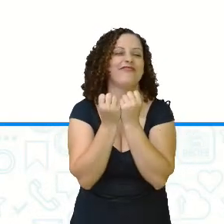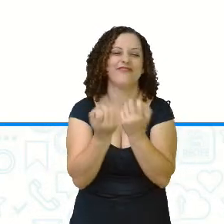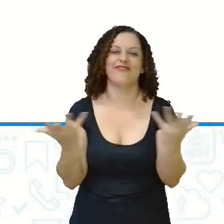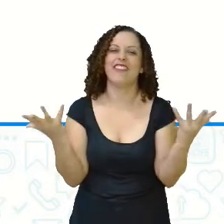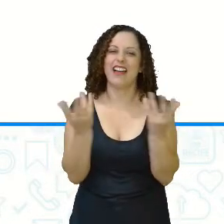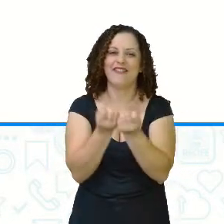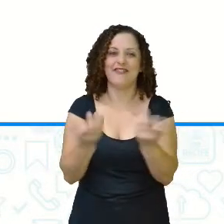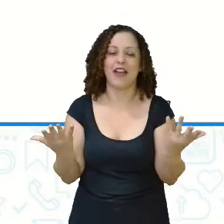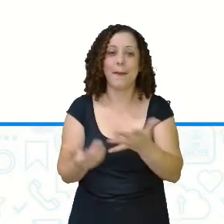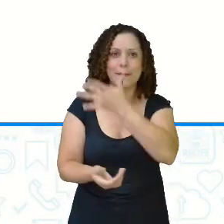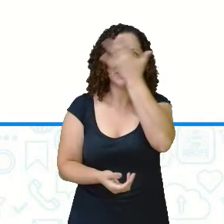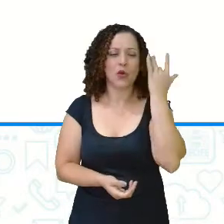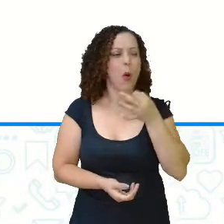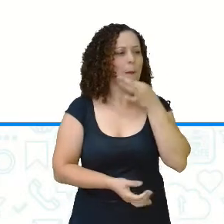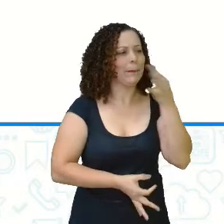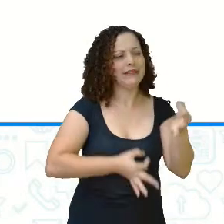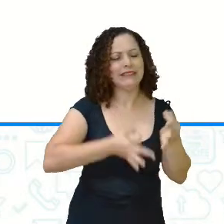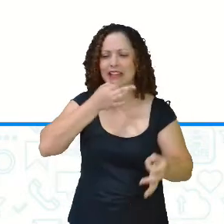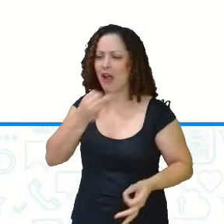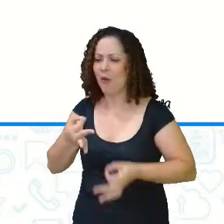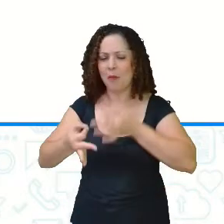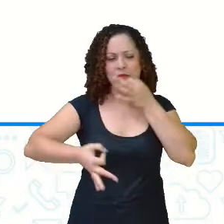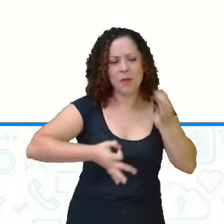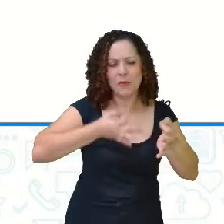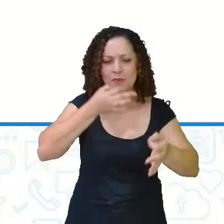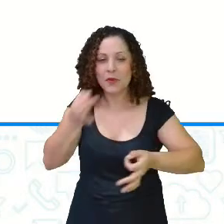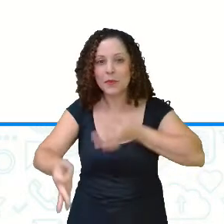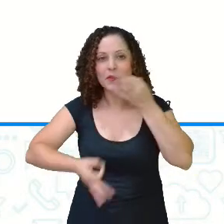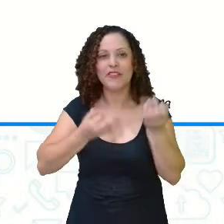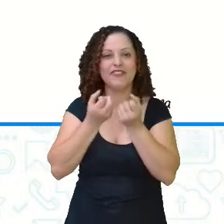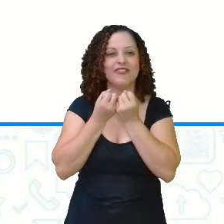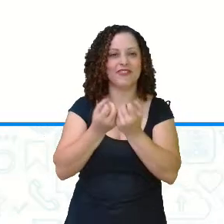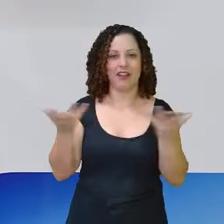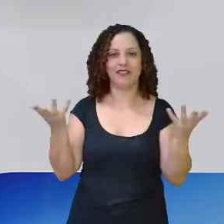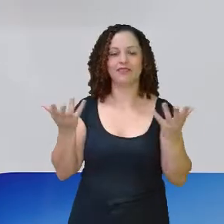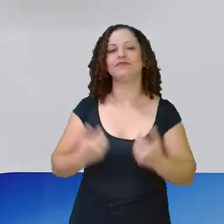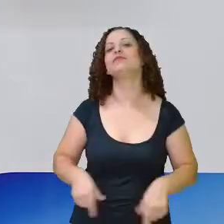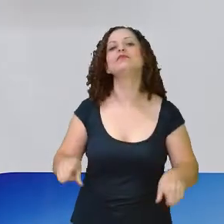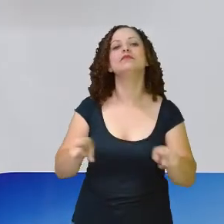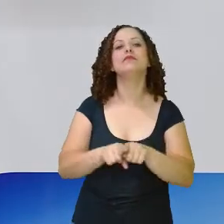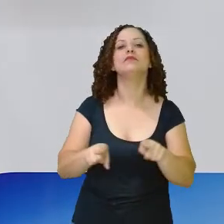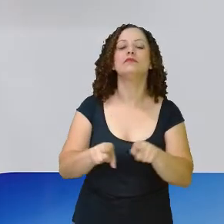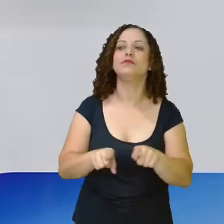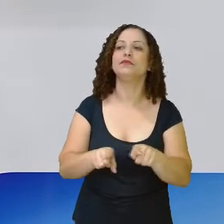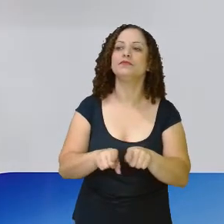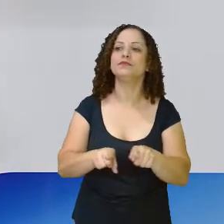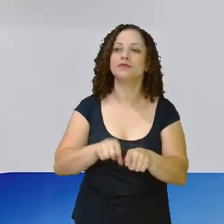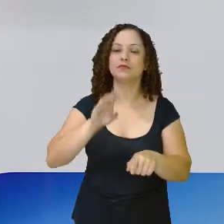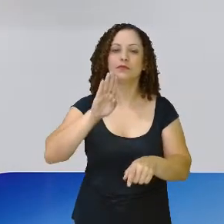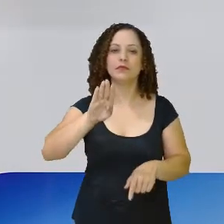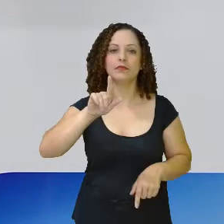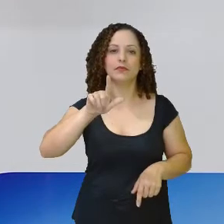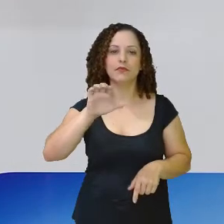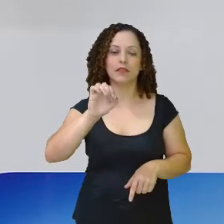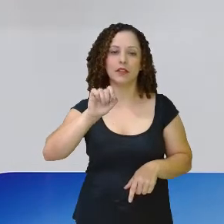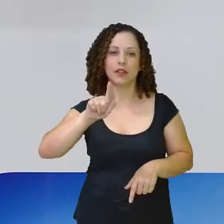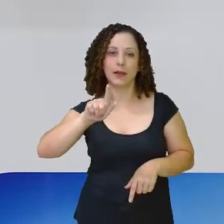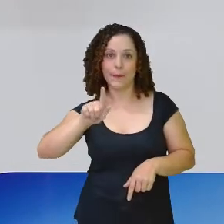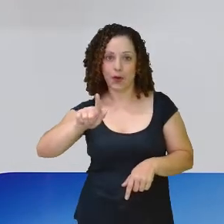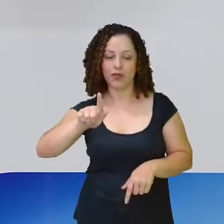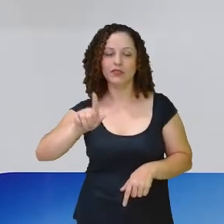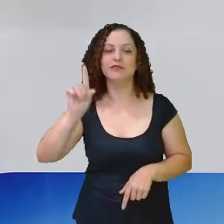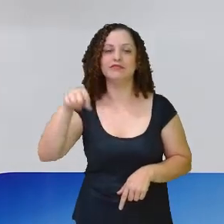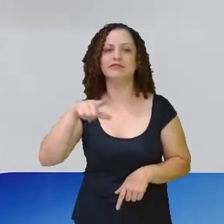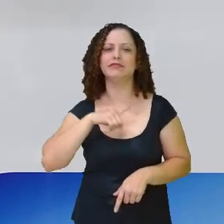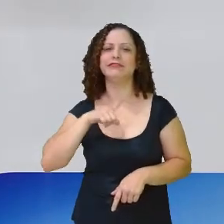gente dando opinião. Olha, bastante. Em blogs especializados também a gente encontra esses artigos de